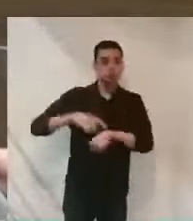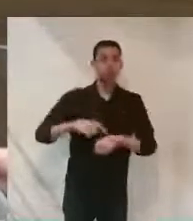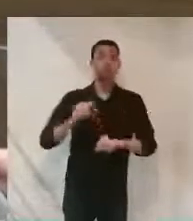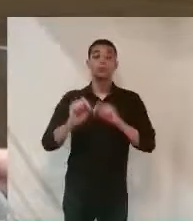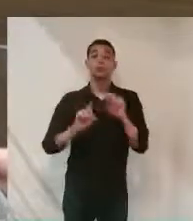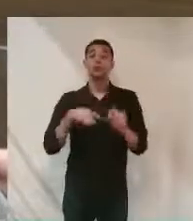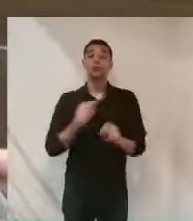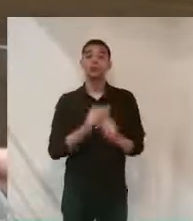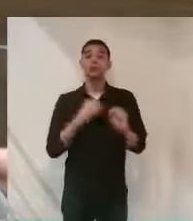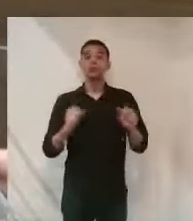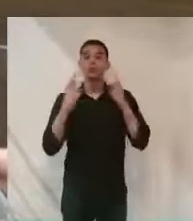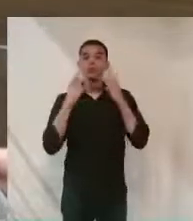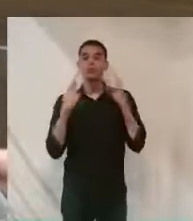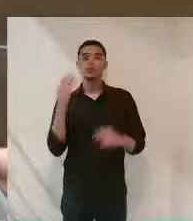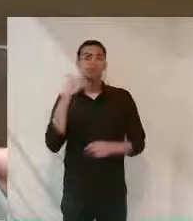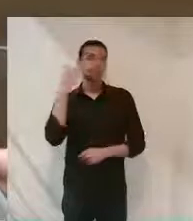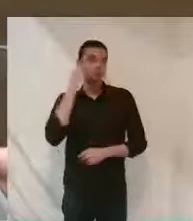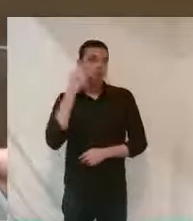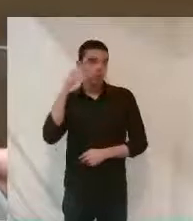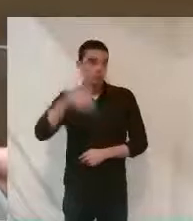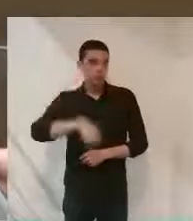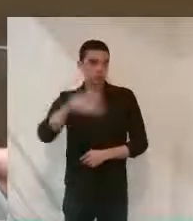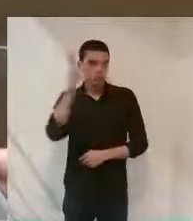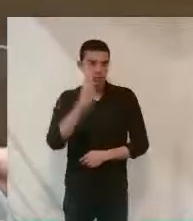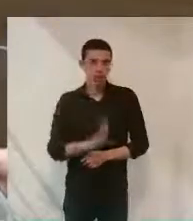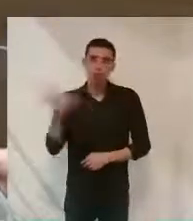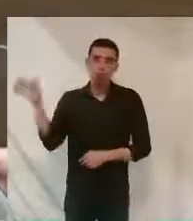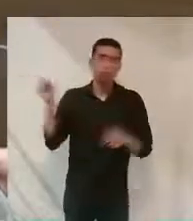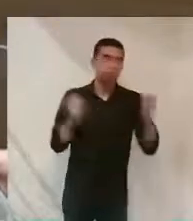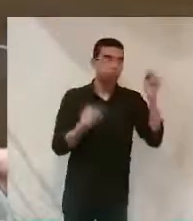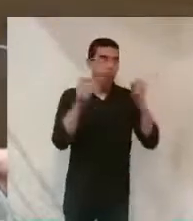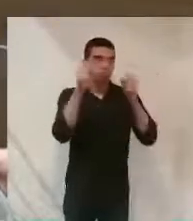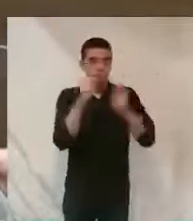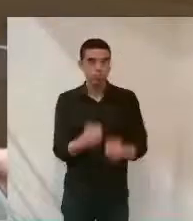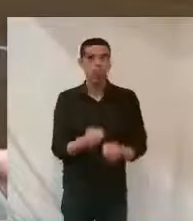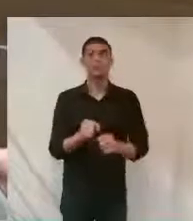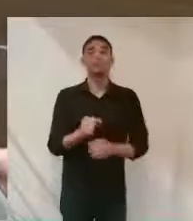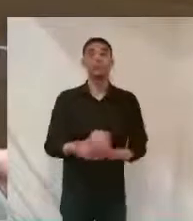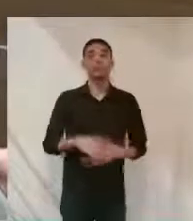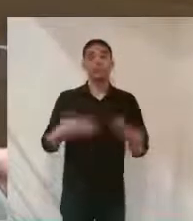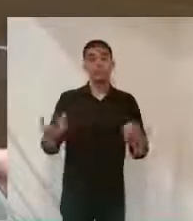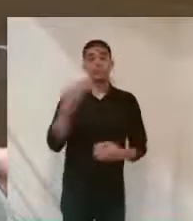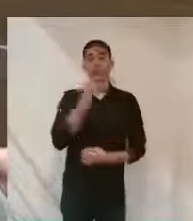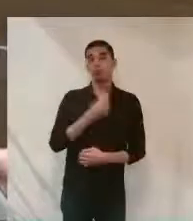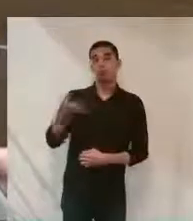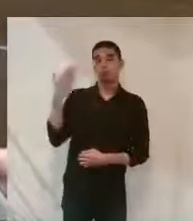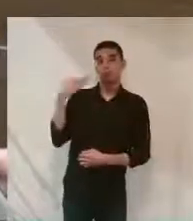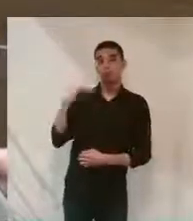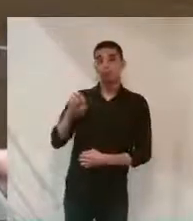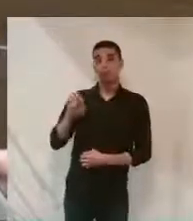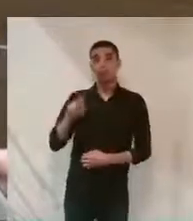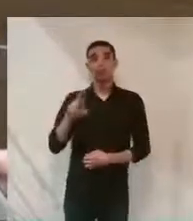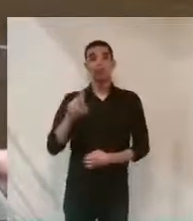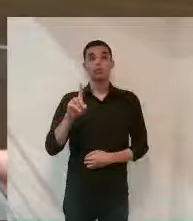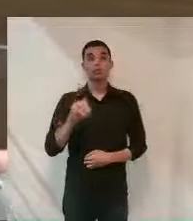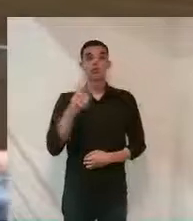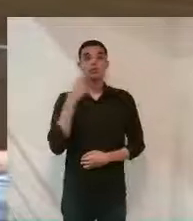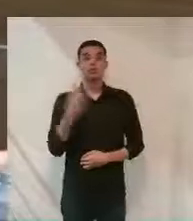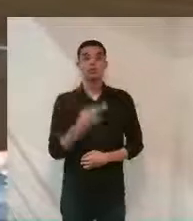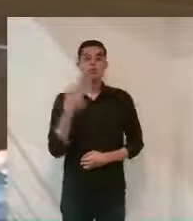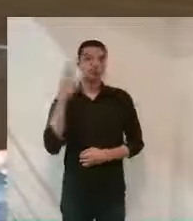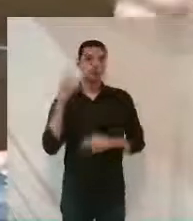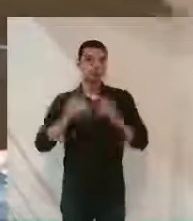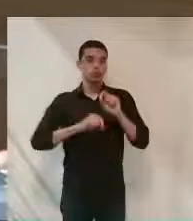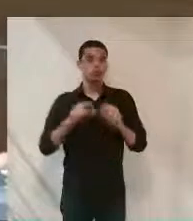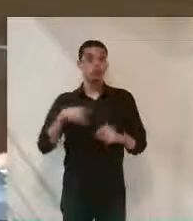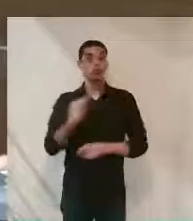gente poderia trazer como experiência aqui para o Brasil. Obviamente, o Fernando trouxe aqui na fala dele, a gente tem